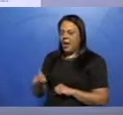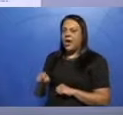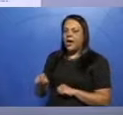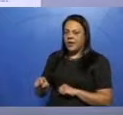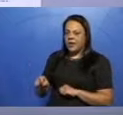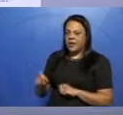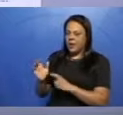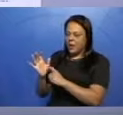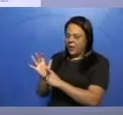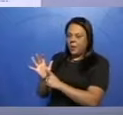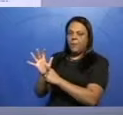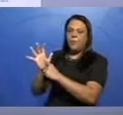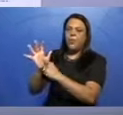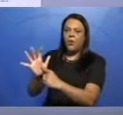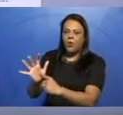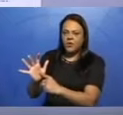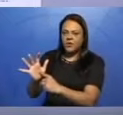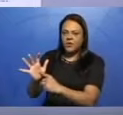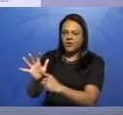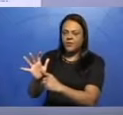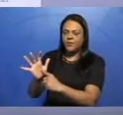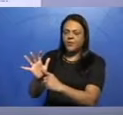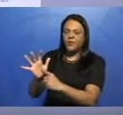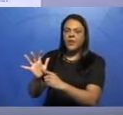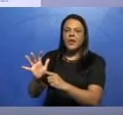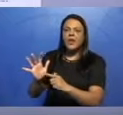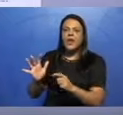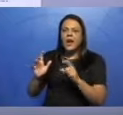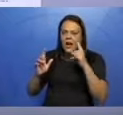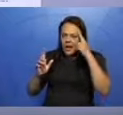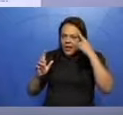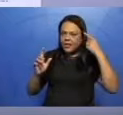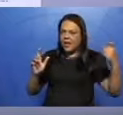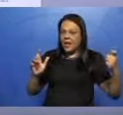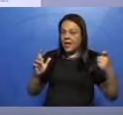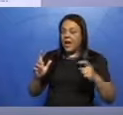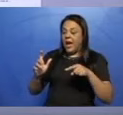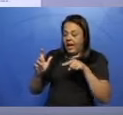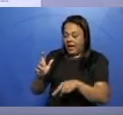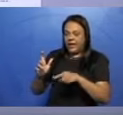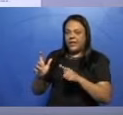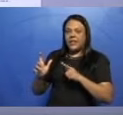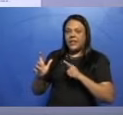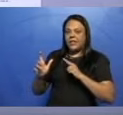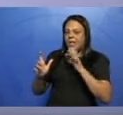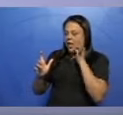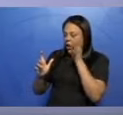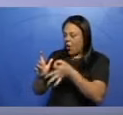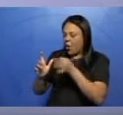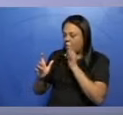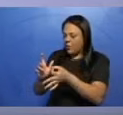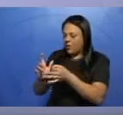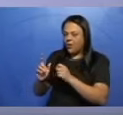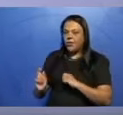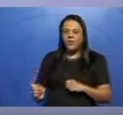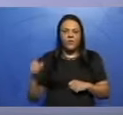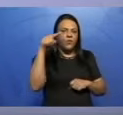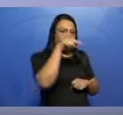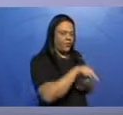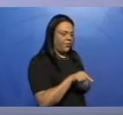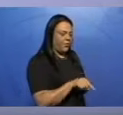a problemática, a tese, porém há os argumentos. E aí, o que vocês acham? Vamos voltar no primeiro?